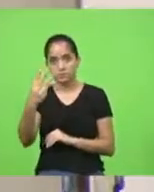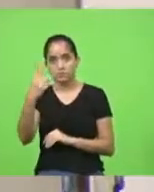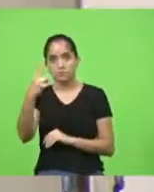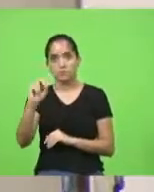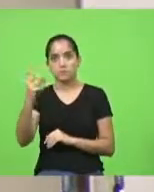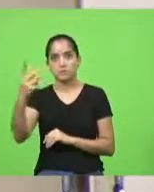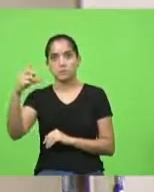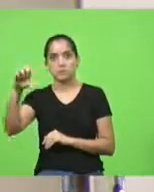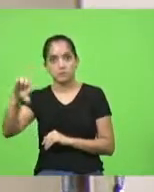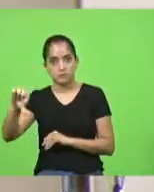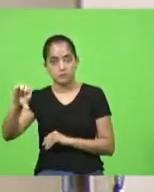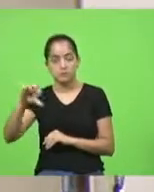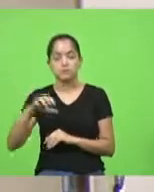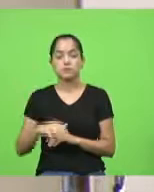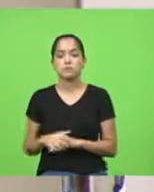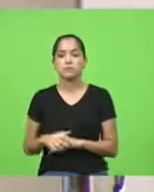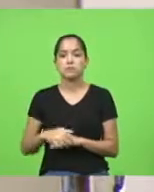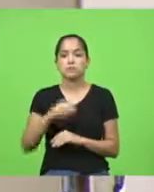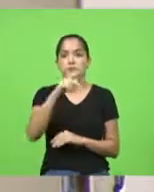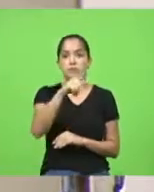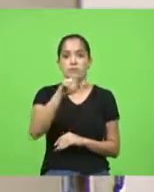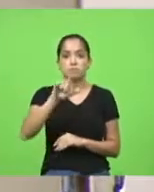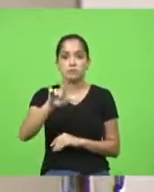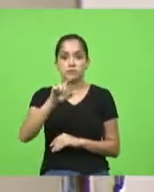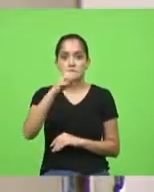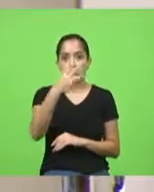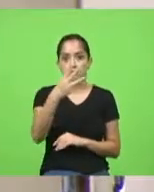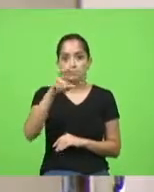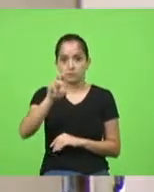290.3/2019, PL